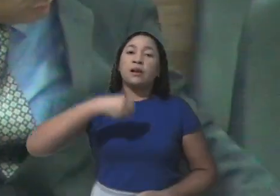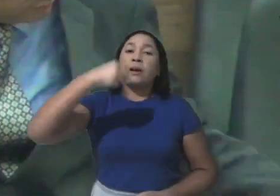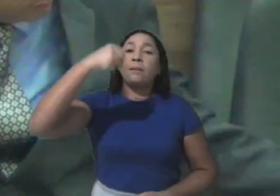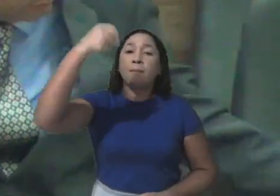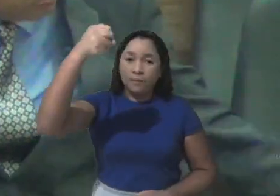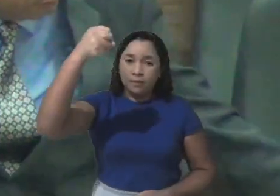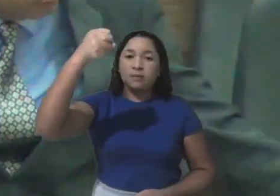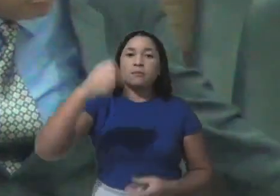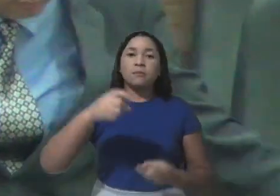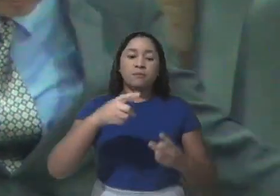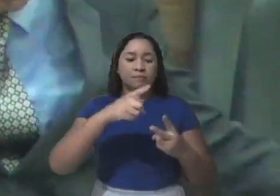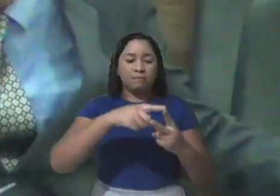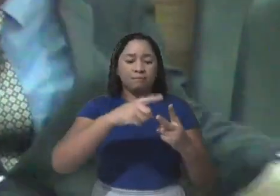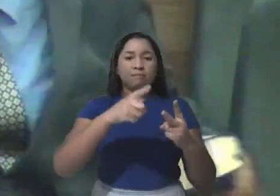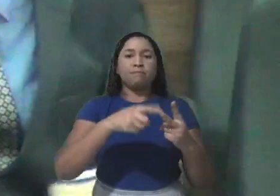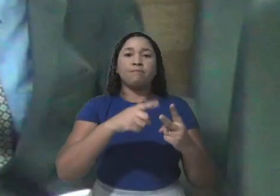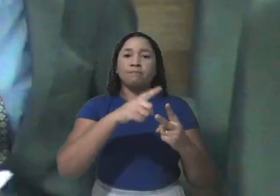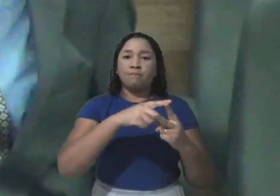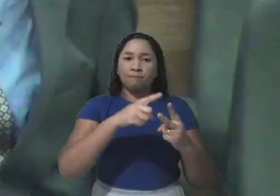nisto.